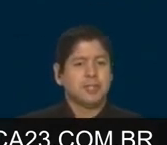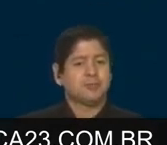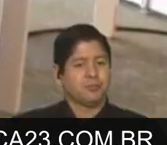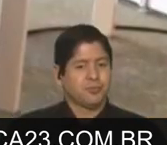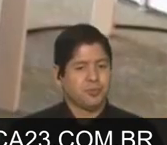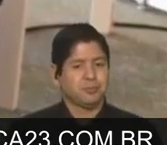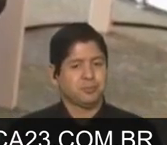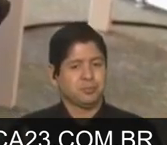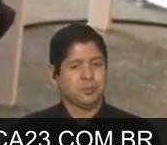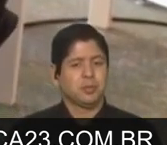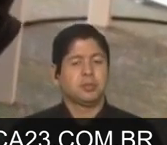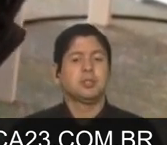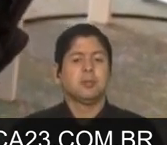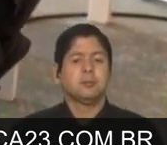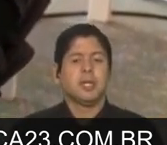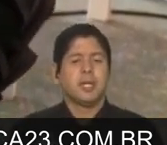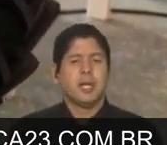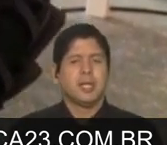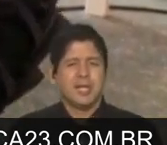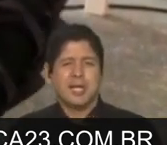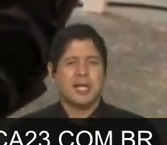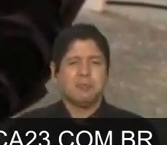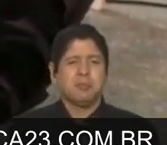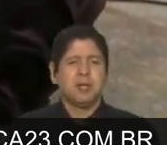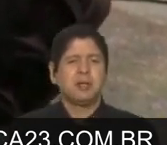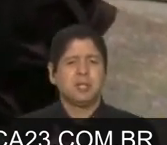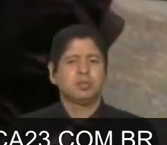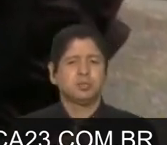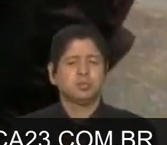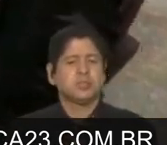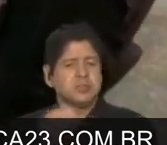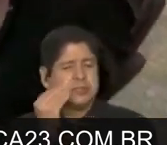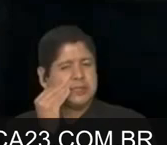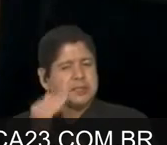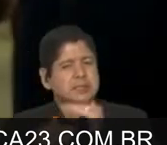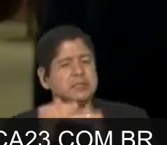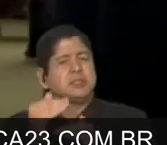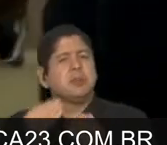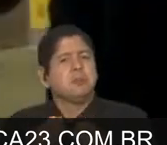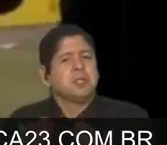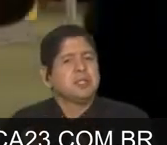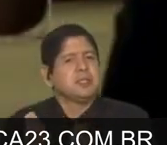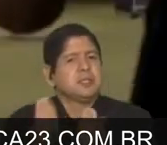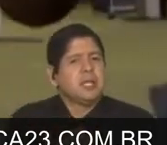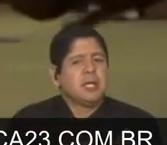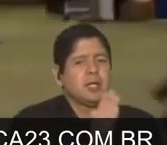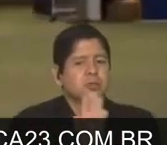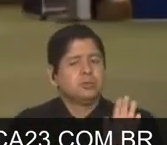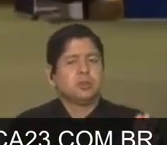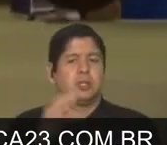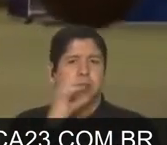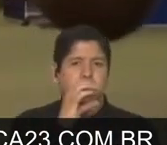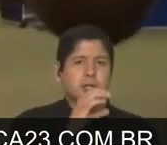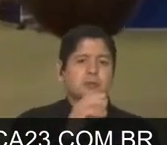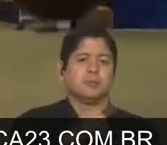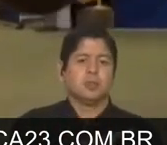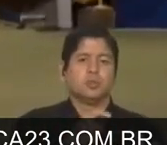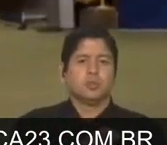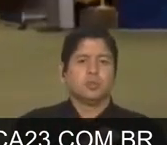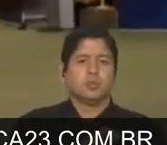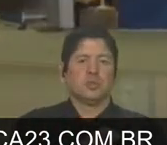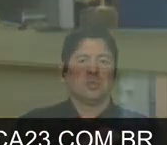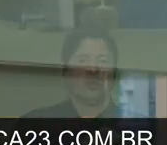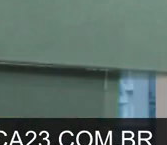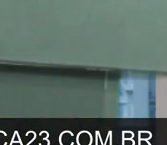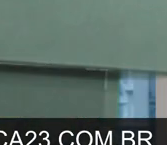fome. Caminhões com controle remoto também estão sendo desenvolvidos para entregar ajuda de emergência em zonas de